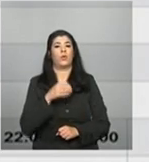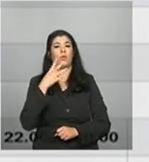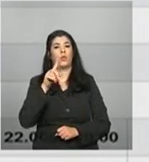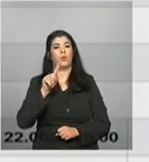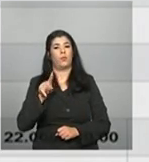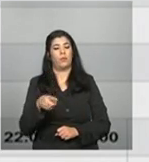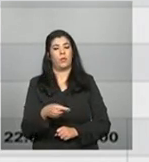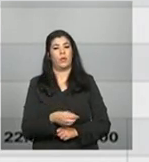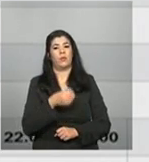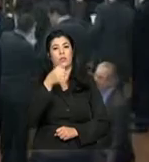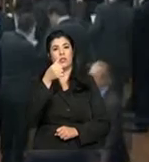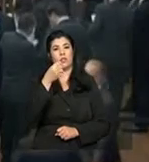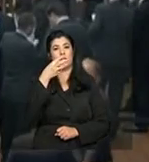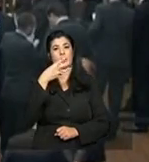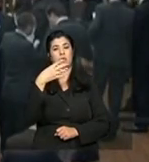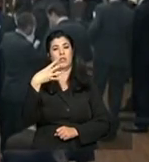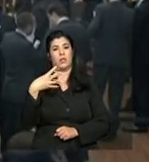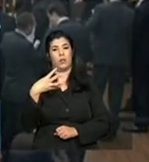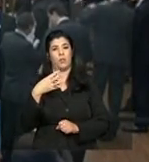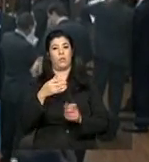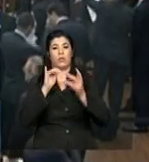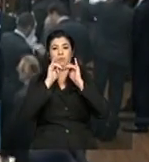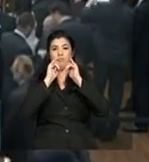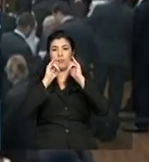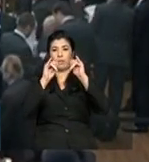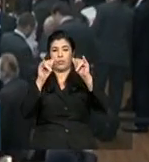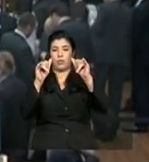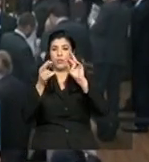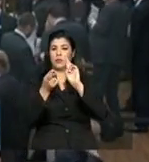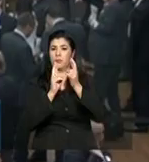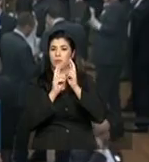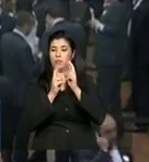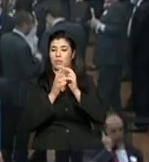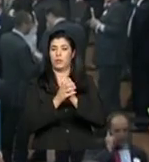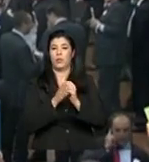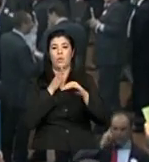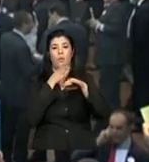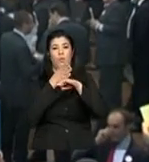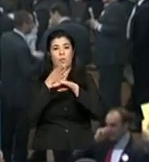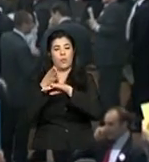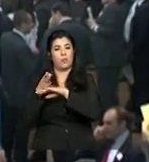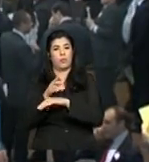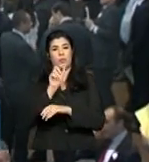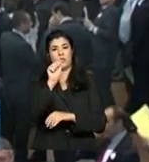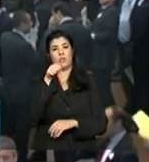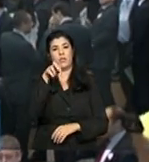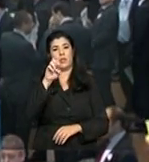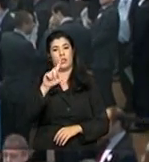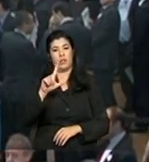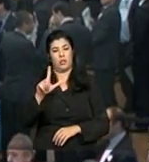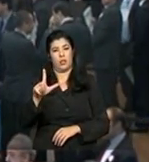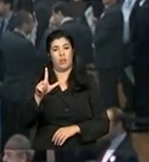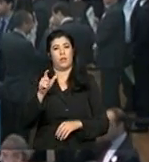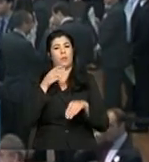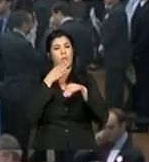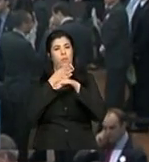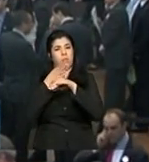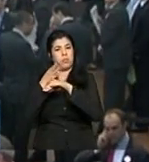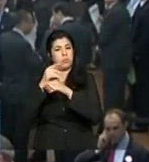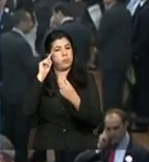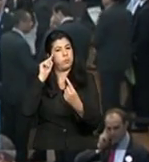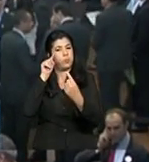4.634 quilômetros de linhas de transmissão. O investimento da Agência Nacional de Energia Elétrica, o investimento previsto